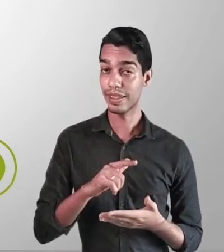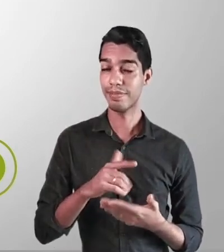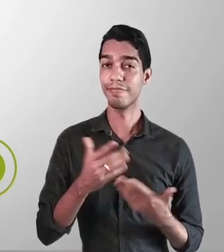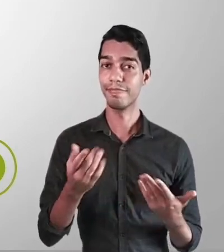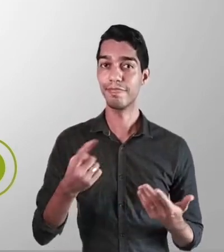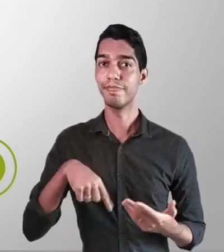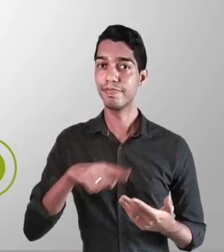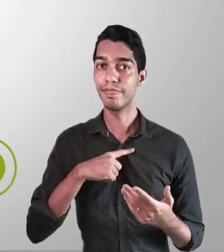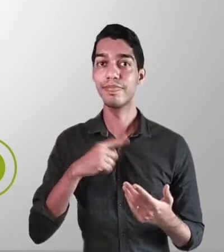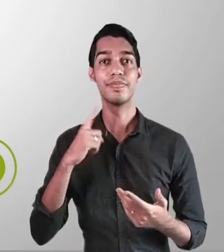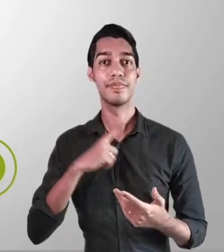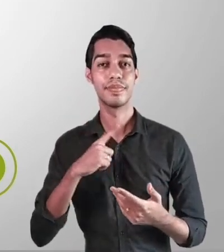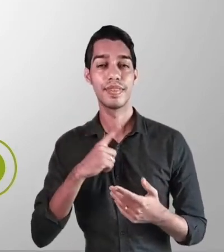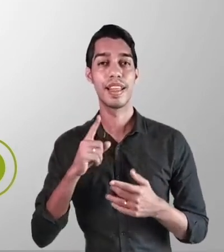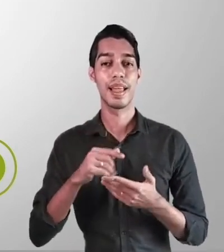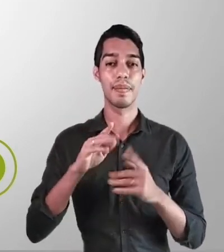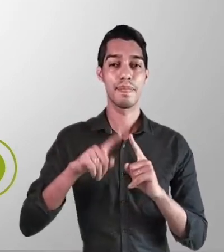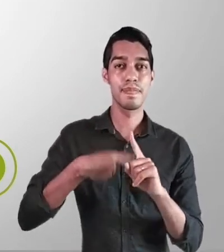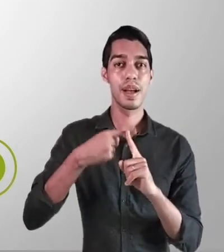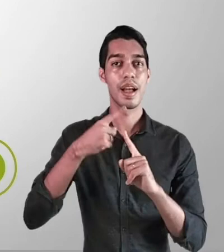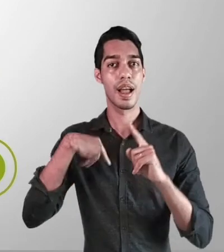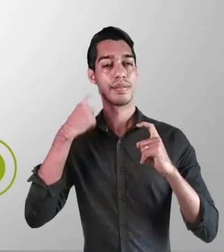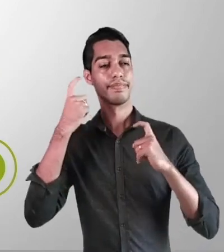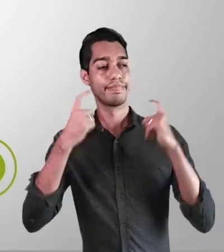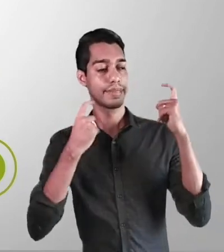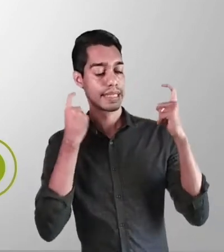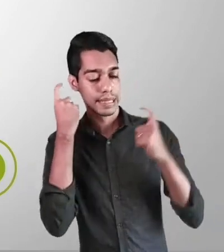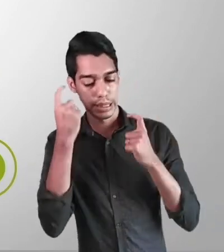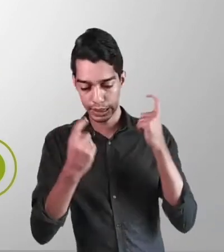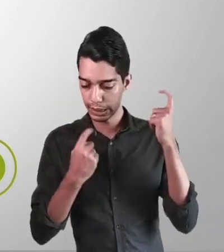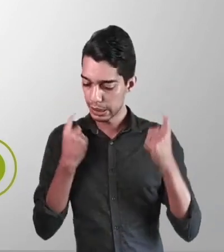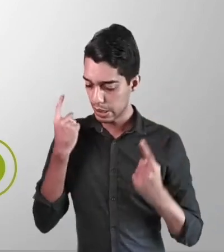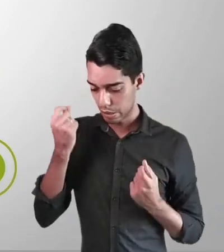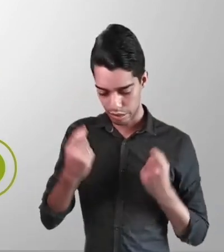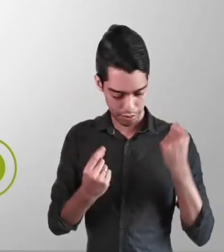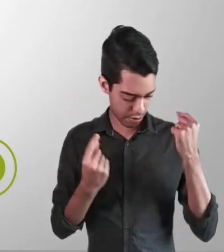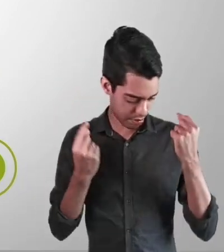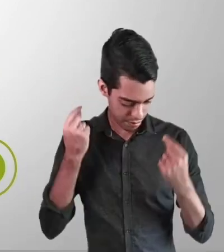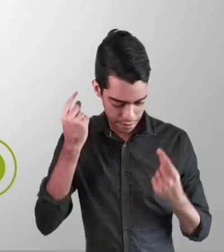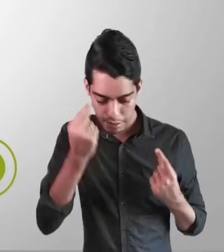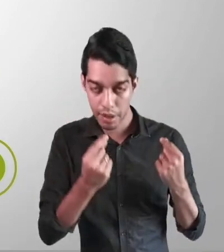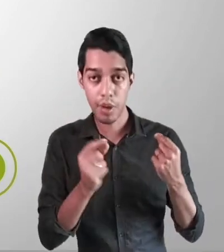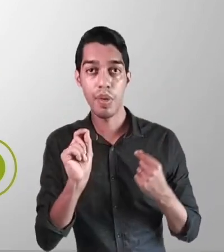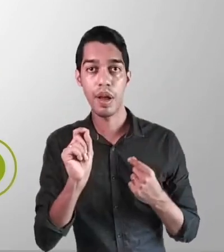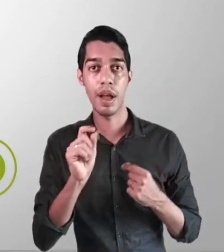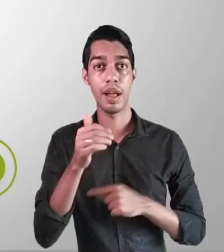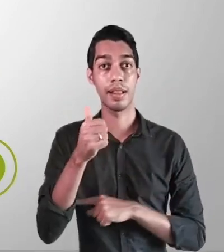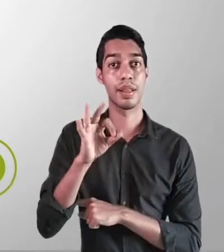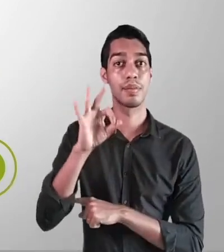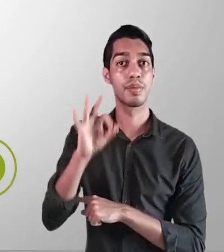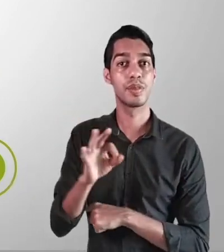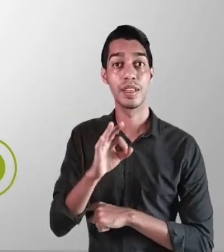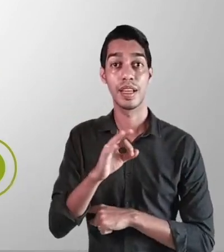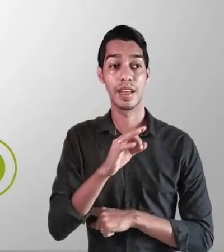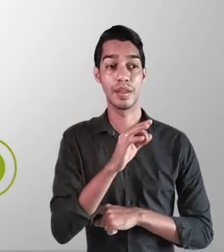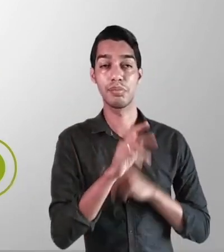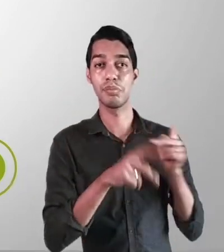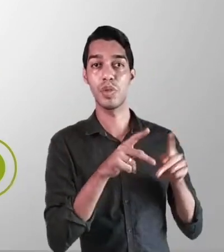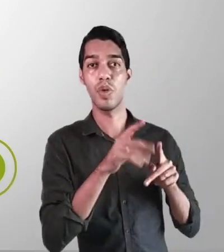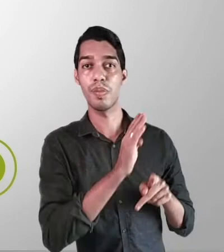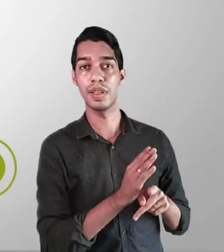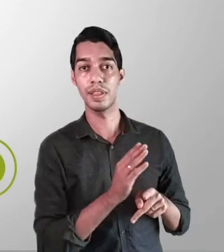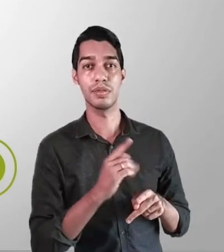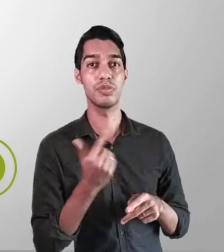deveriam continuar nos preocupando. Cerca de 10% dos brasileiros não tem qualquer tipo de